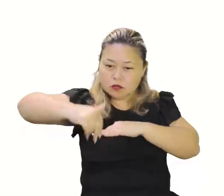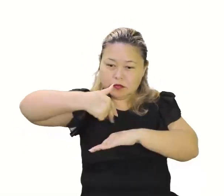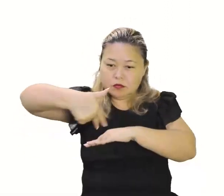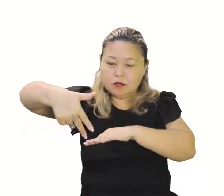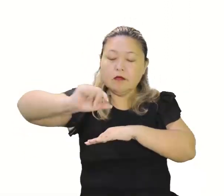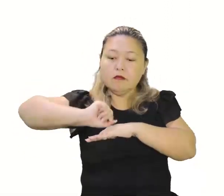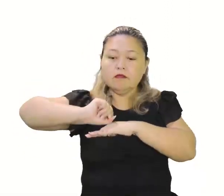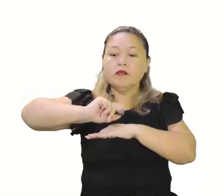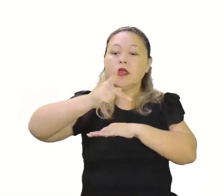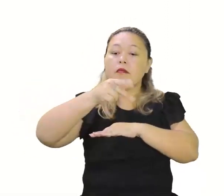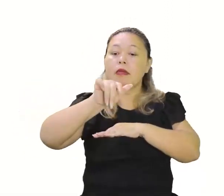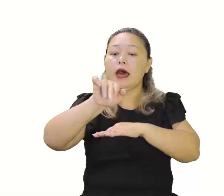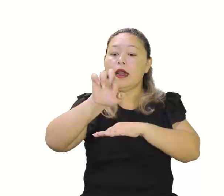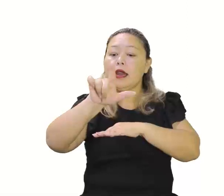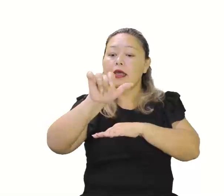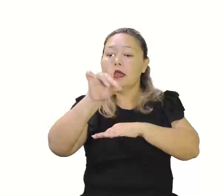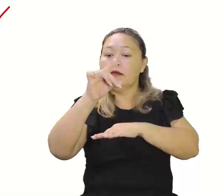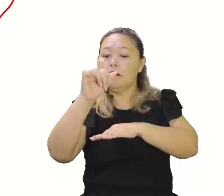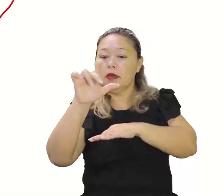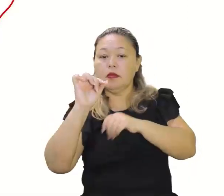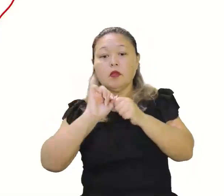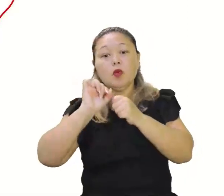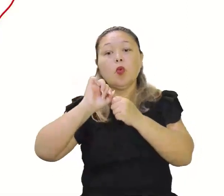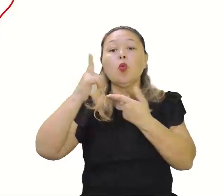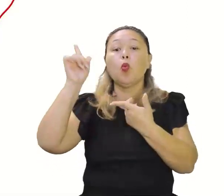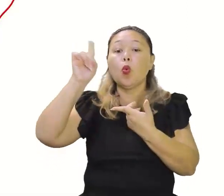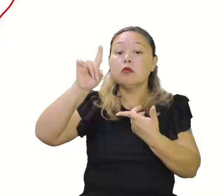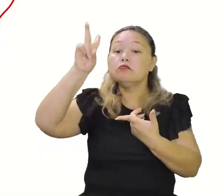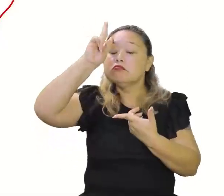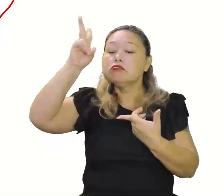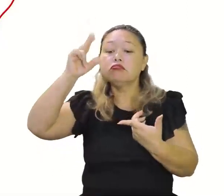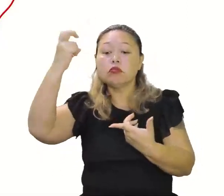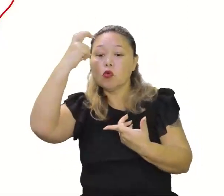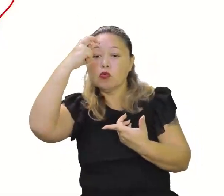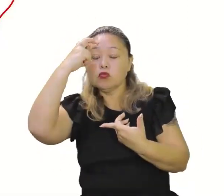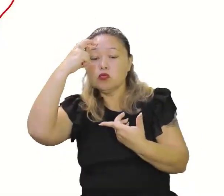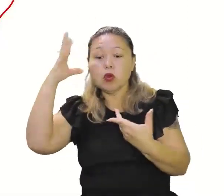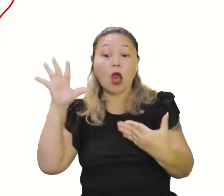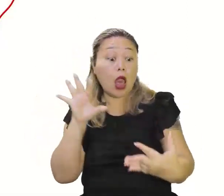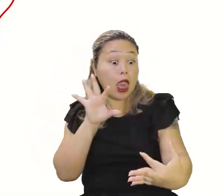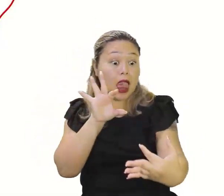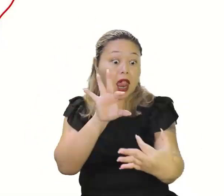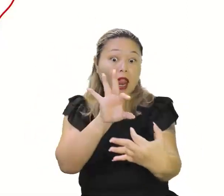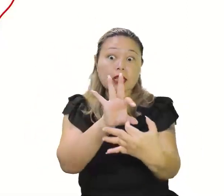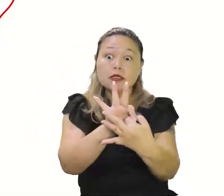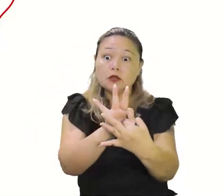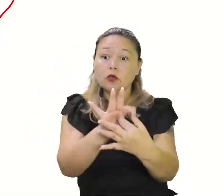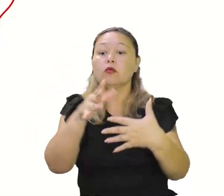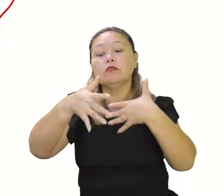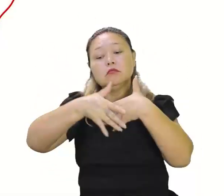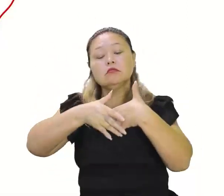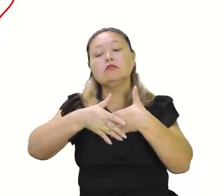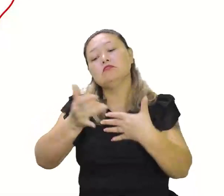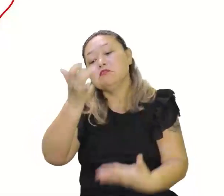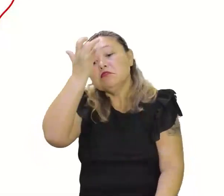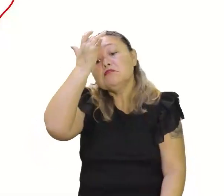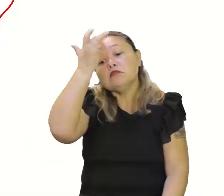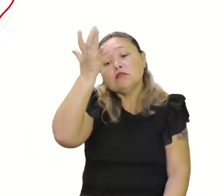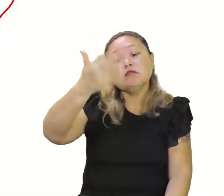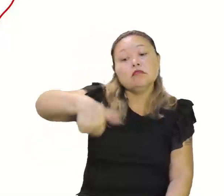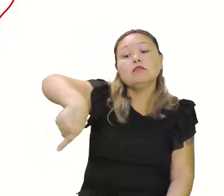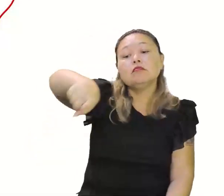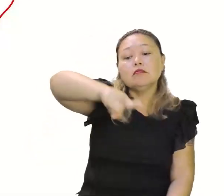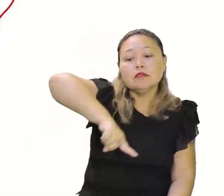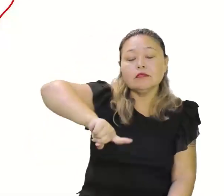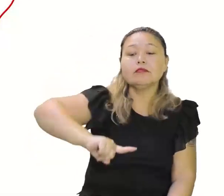faço essa abordagem histórico-cultural e linko com a matemática, fica muito mais fácil o entendimento para os alunos,